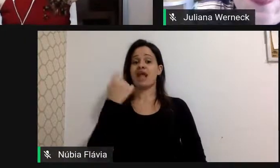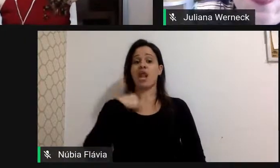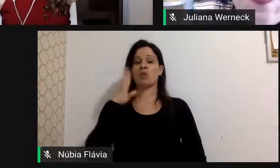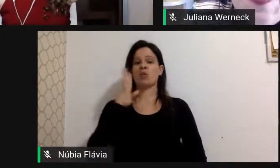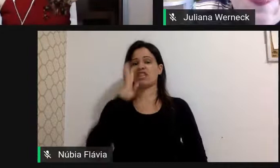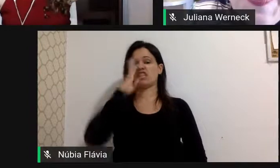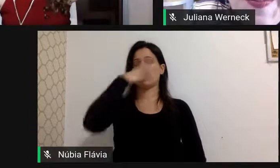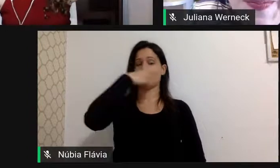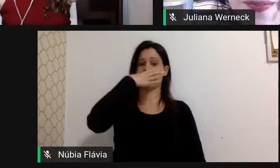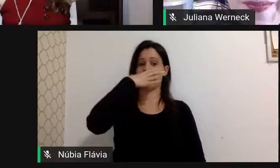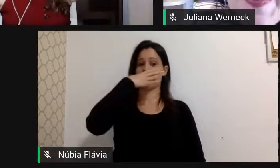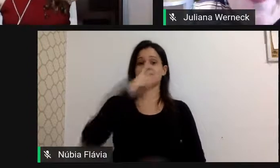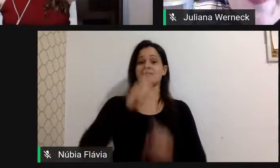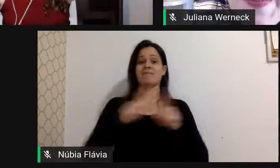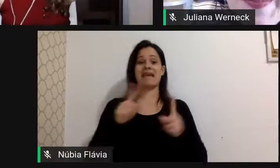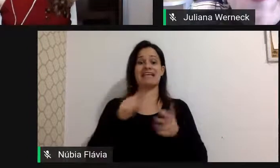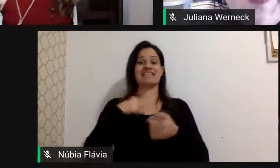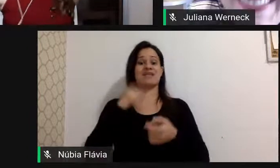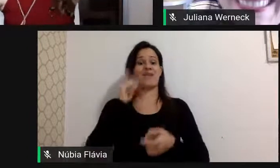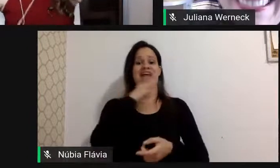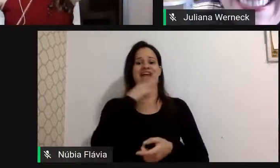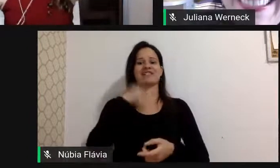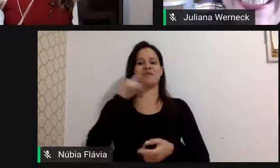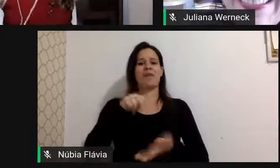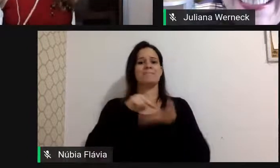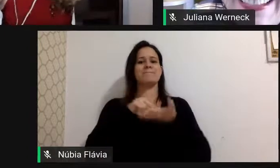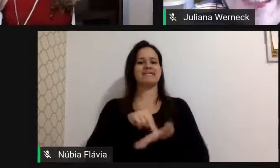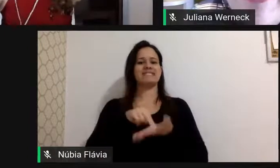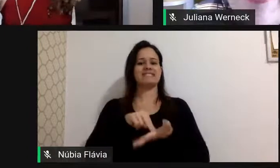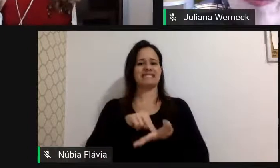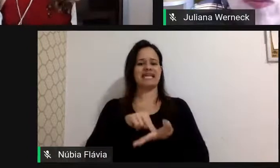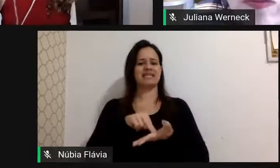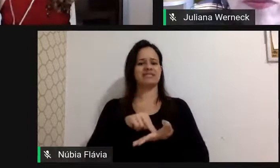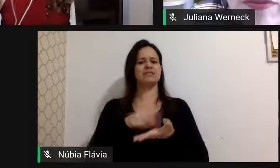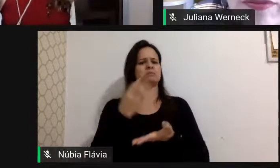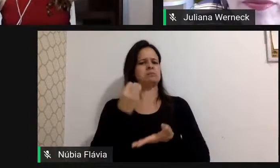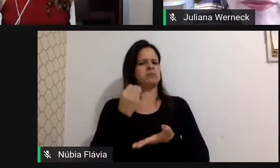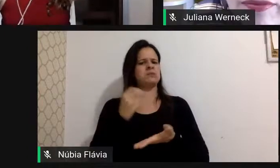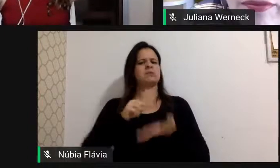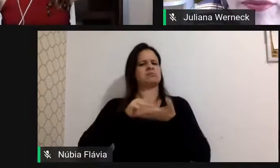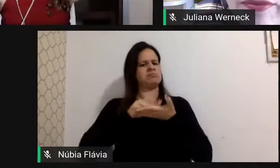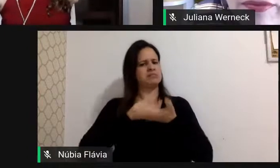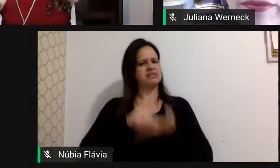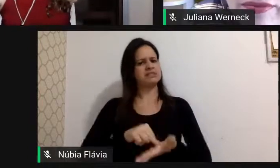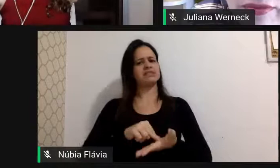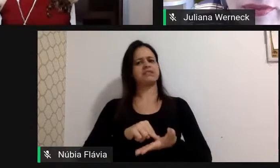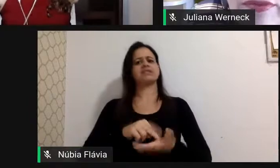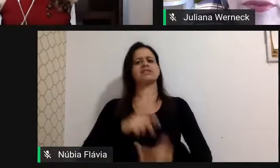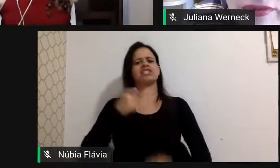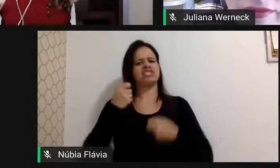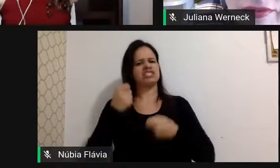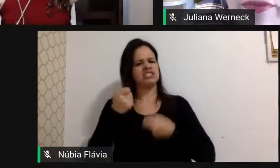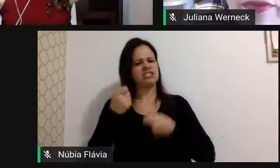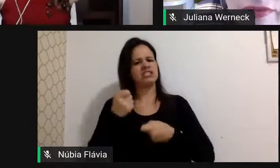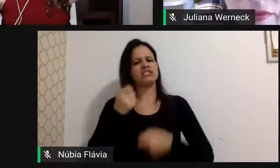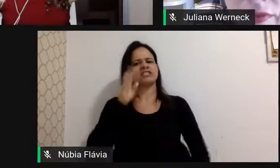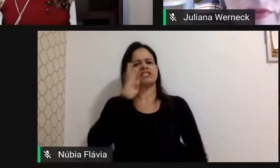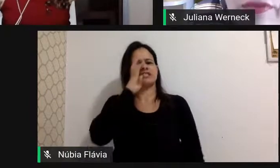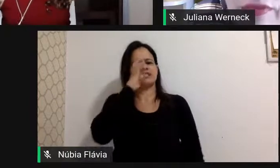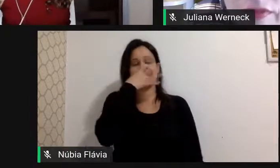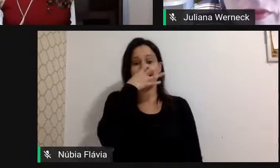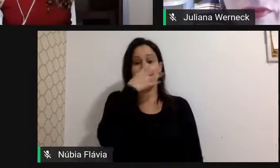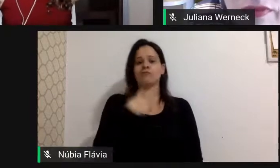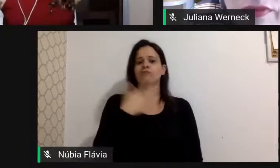falar persistente porque é mais bonito, né? Então, eu era muito insistente, muito persistente, insistia, teimava nas coisas que eu